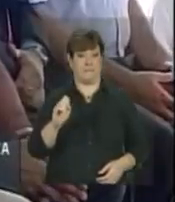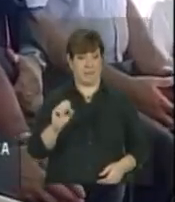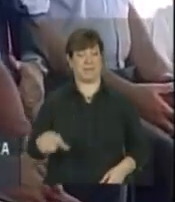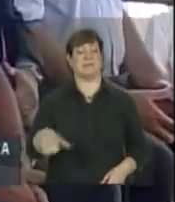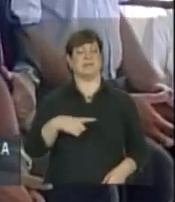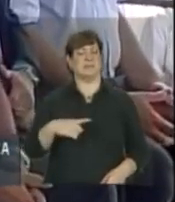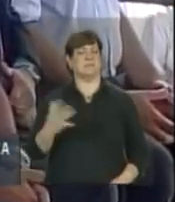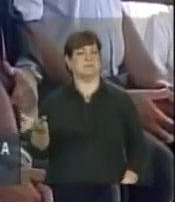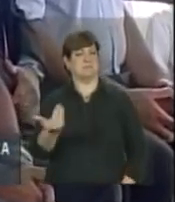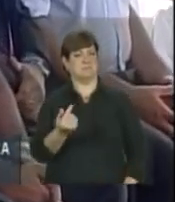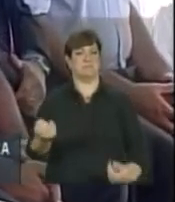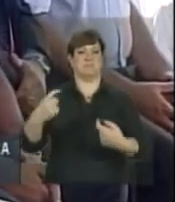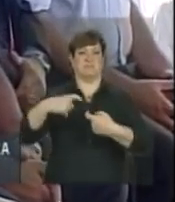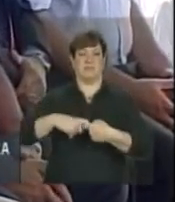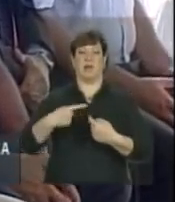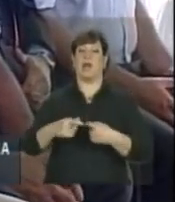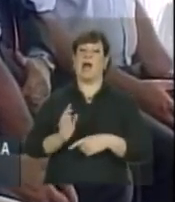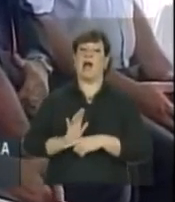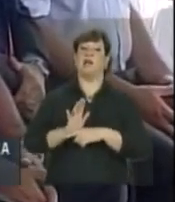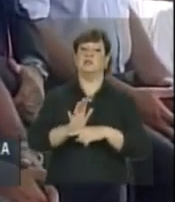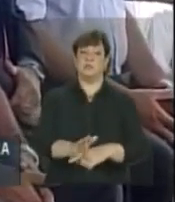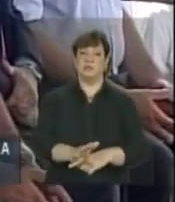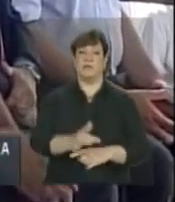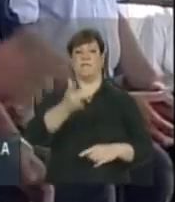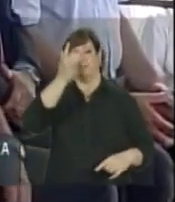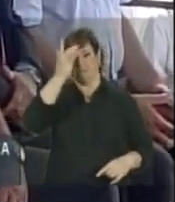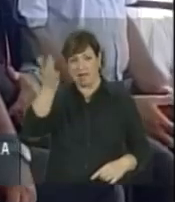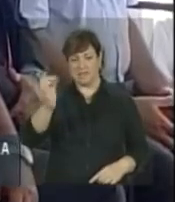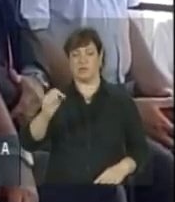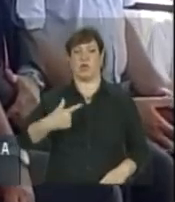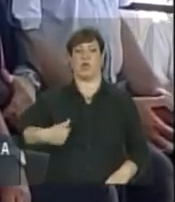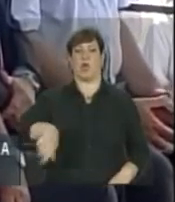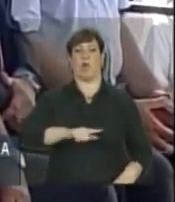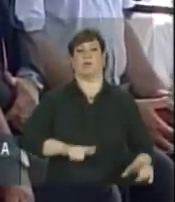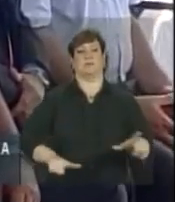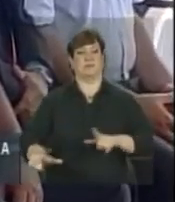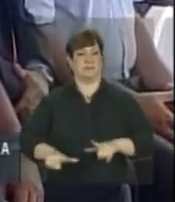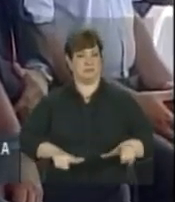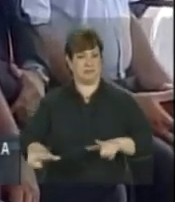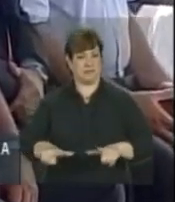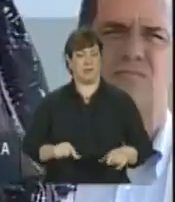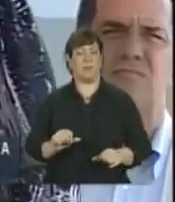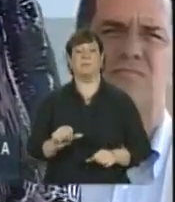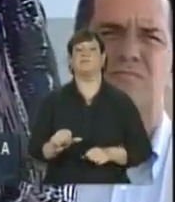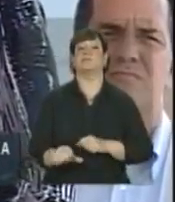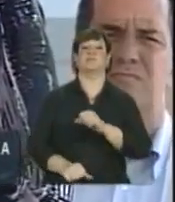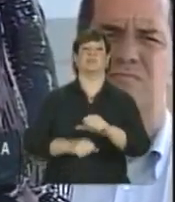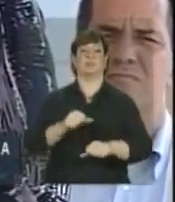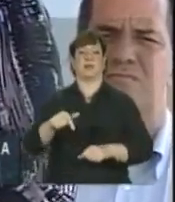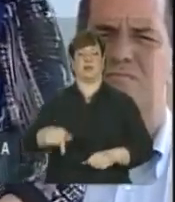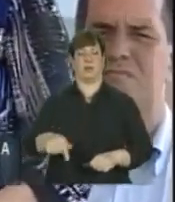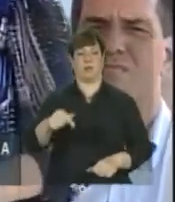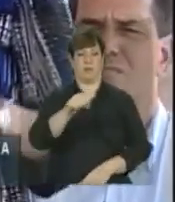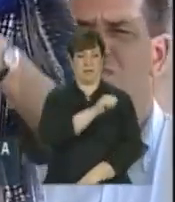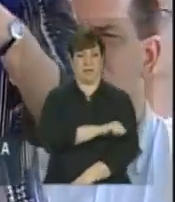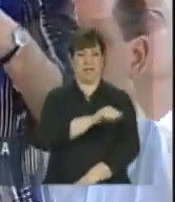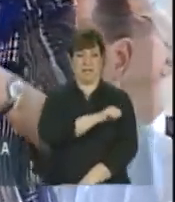parceria, o que ia facilitar a gente a transformar o Rio de